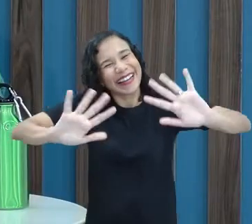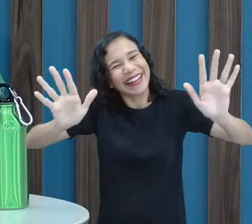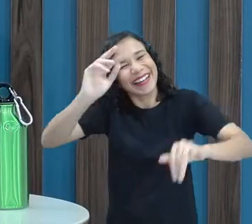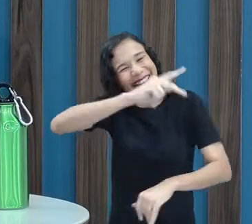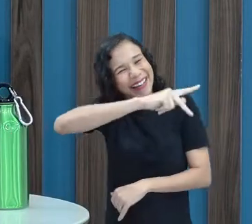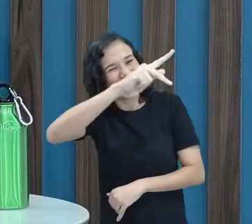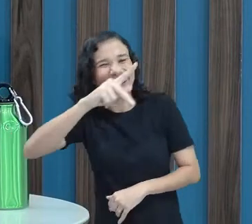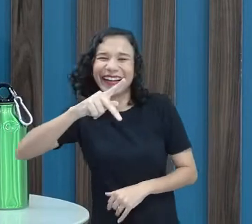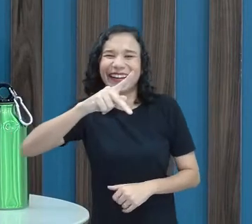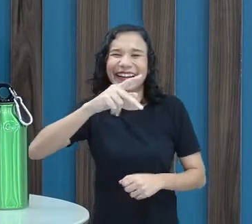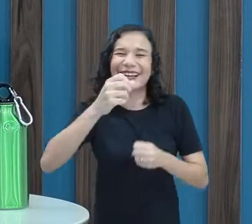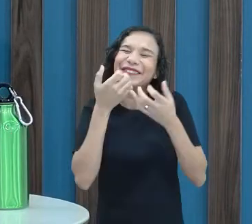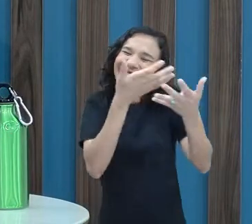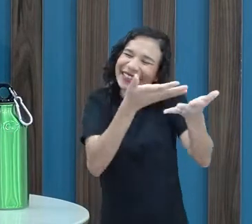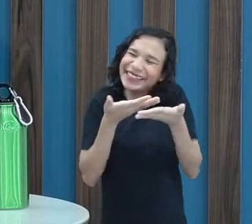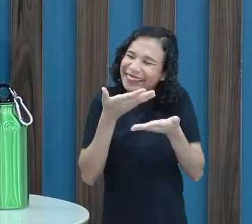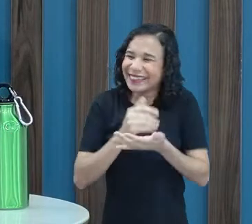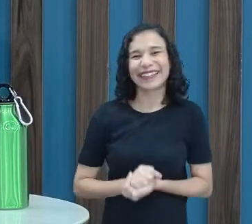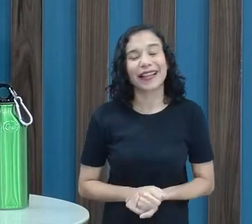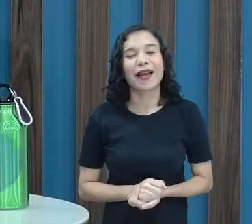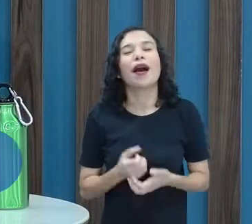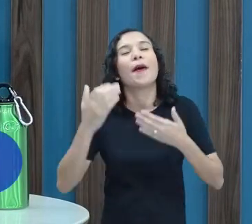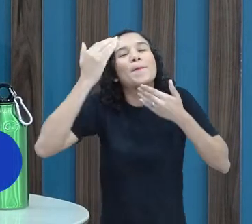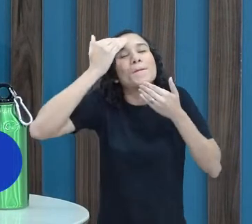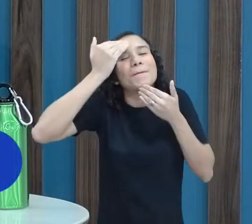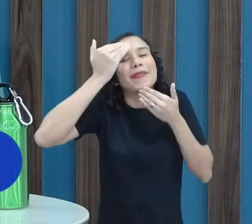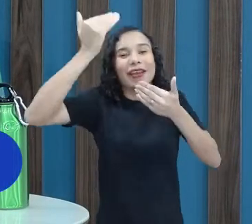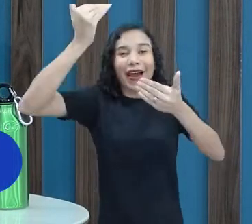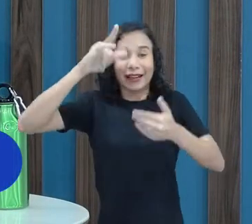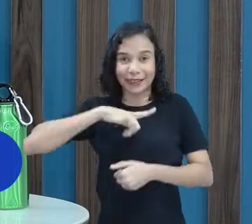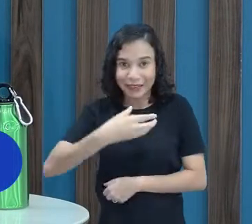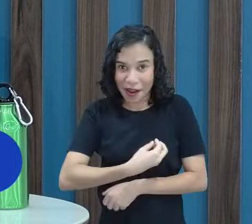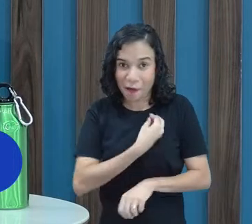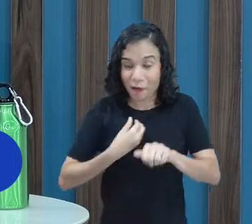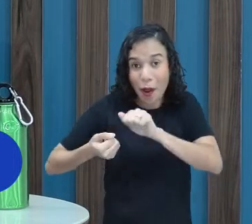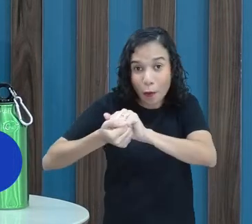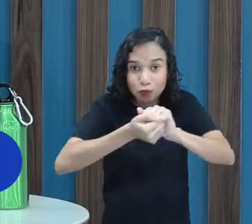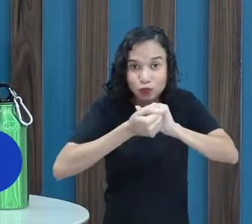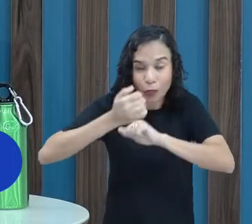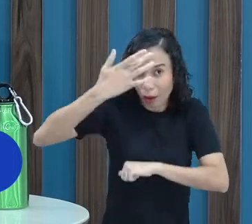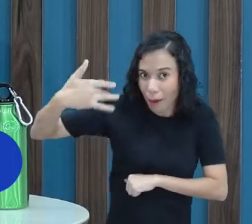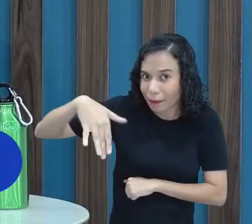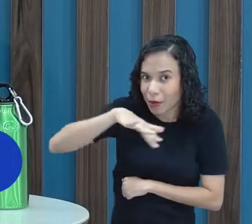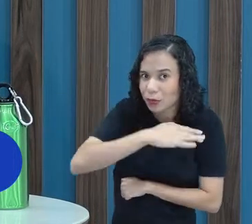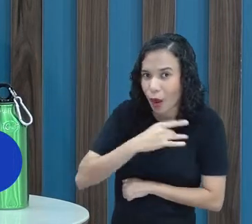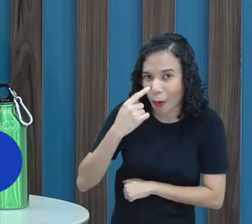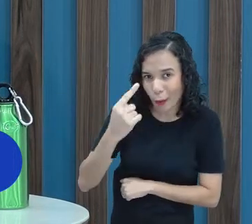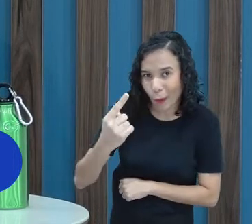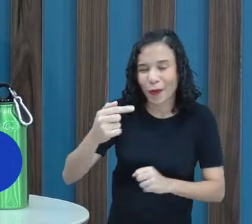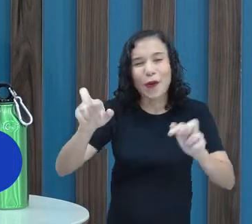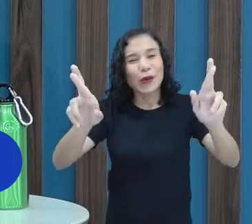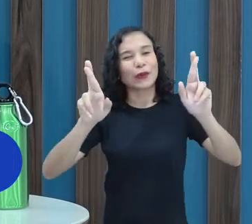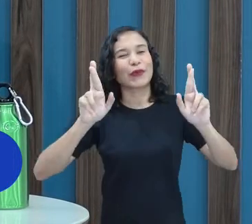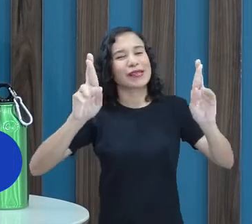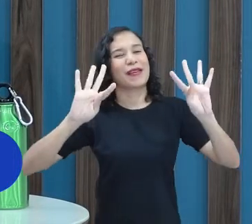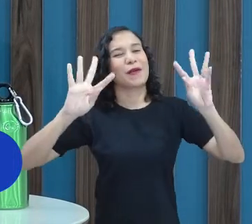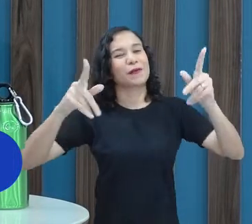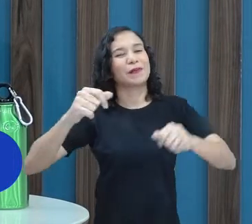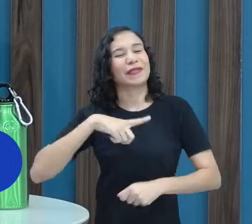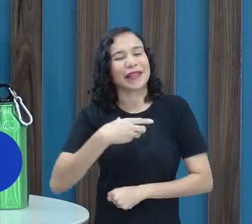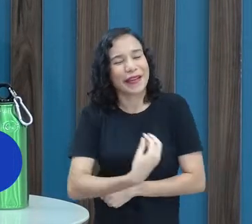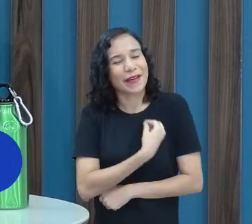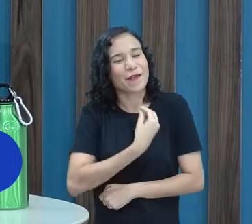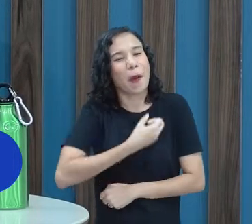Seja bem-vindo, viu? Muito obrigado. E aí, pessoas? Espero que todos e todas estejam